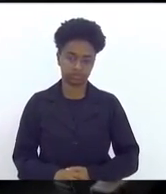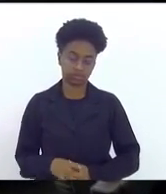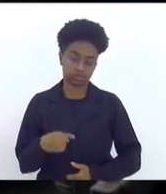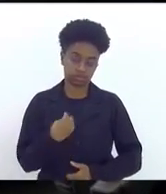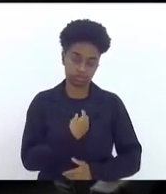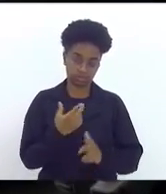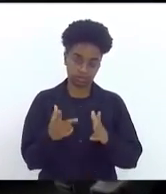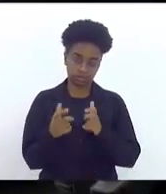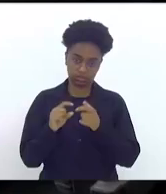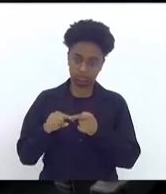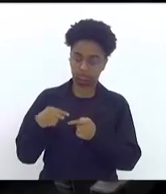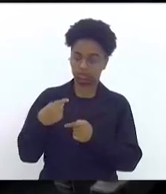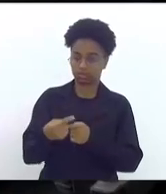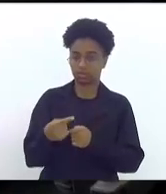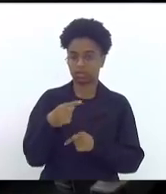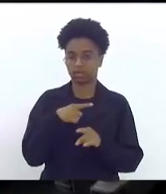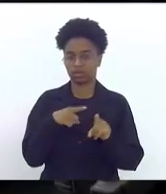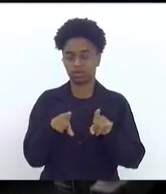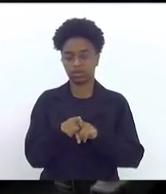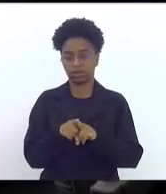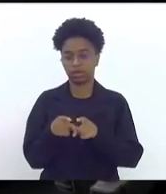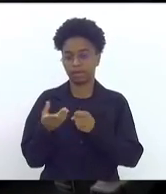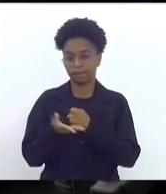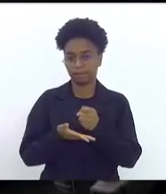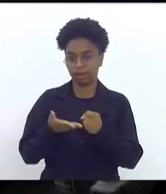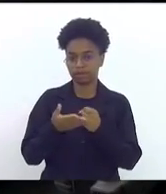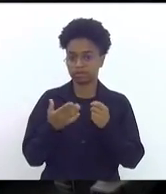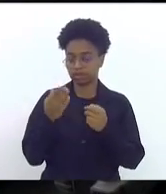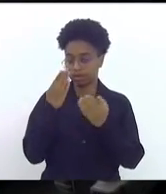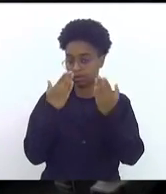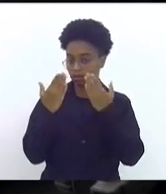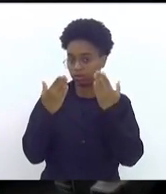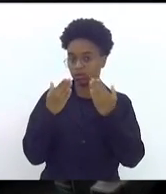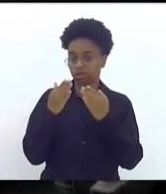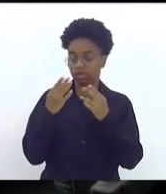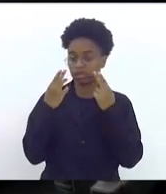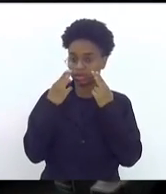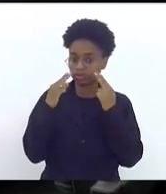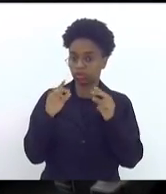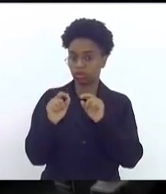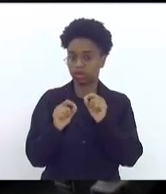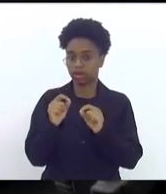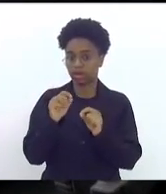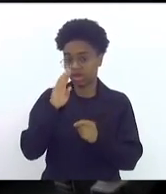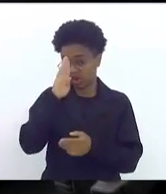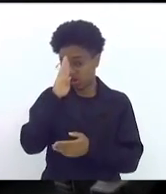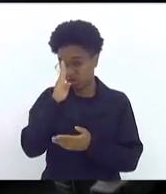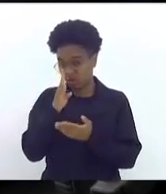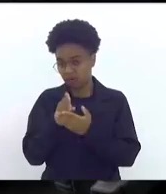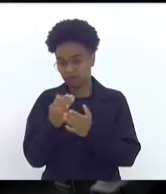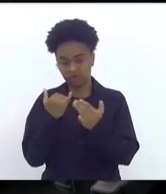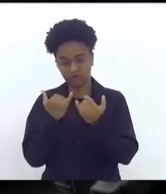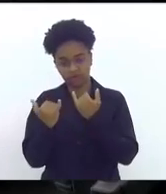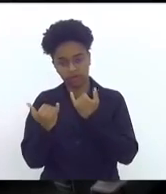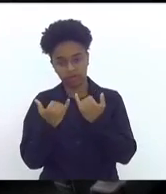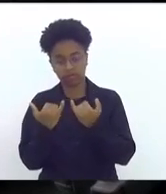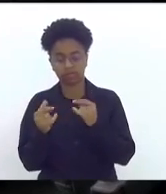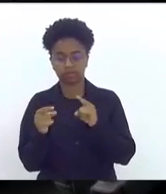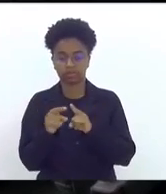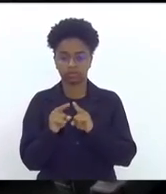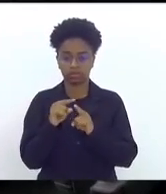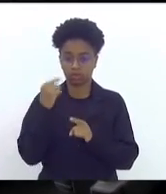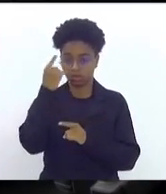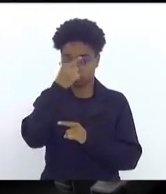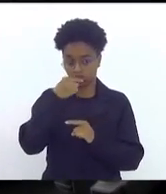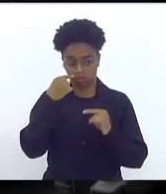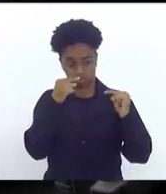a seguir, uma premissa básica da psicologia do testemunho é que a fiabilidade, ou seja, a confiabilidade daquela informação, do ato de reconhecimento